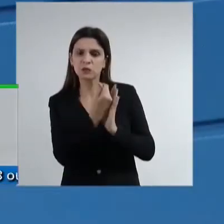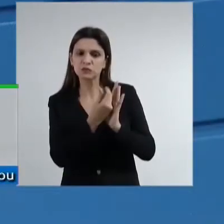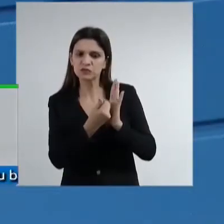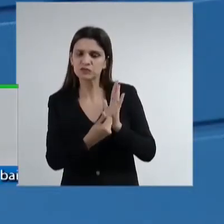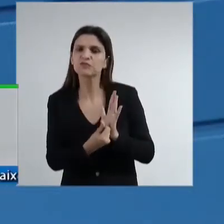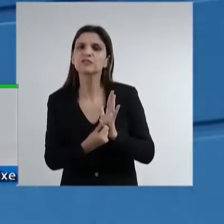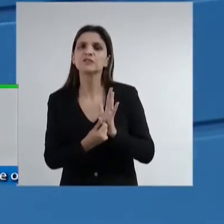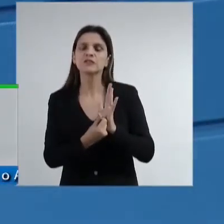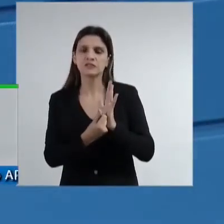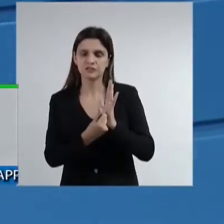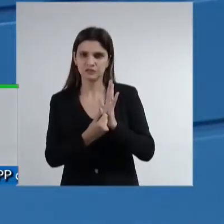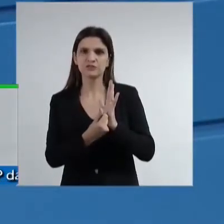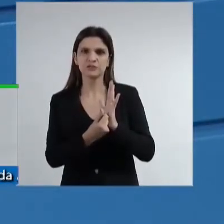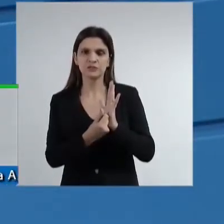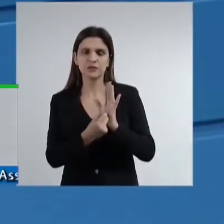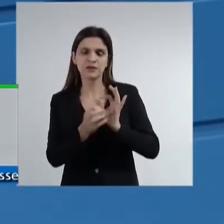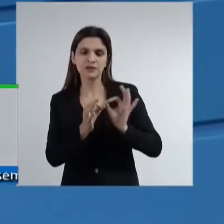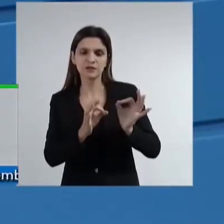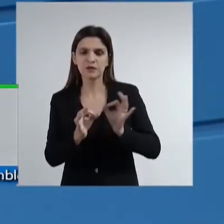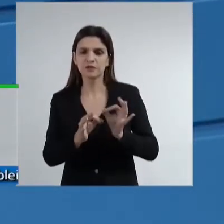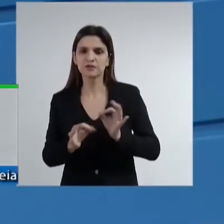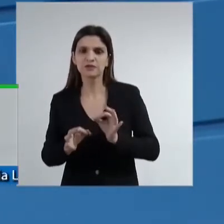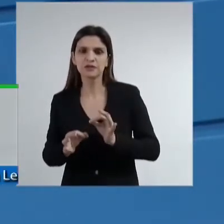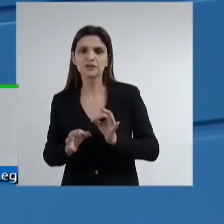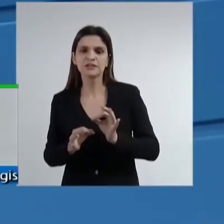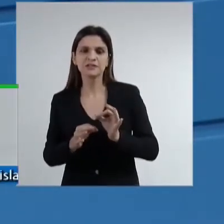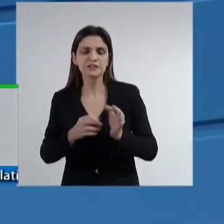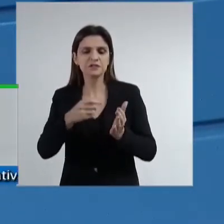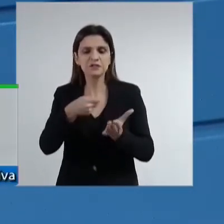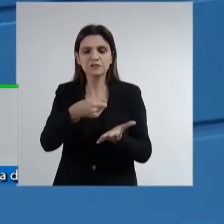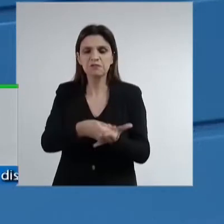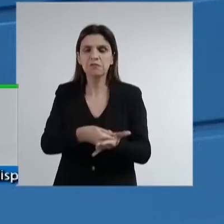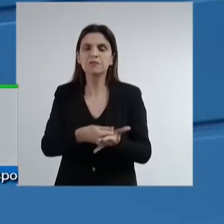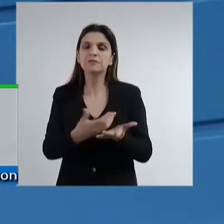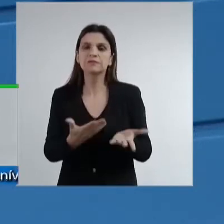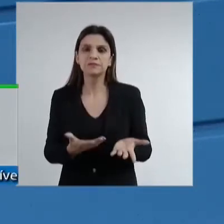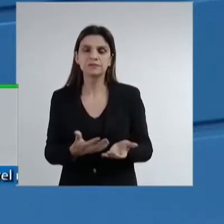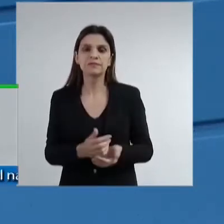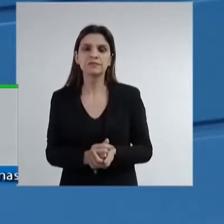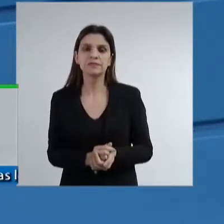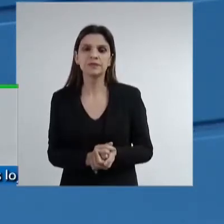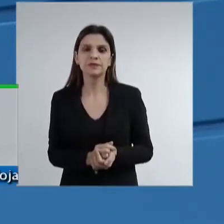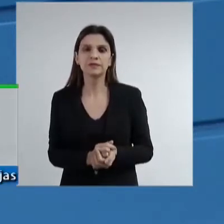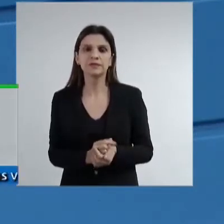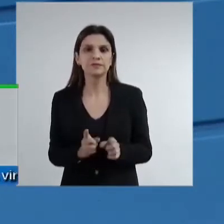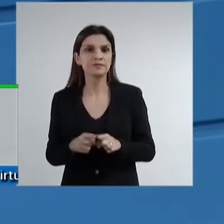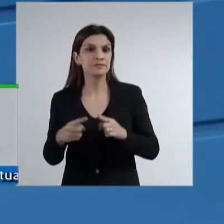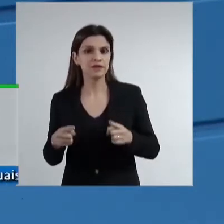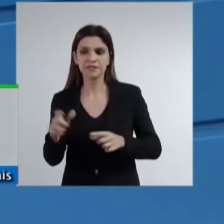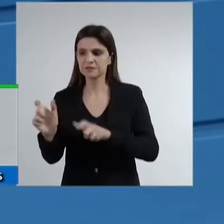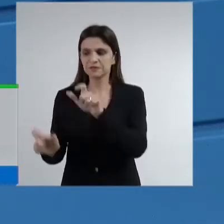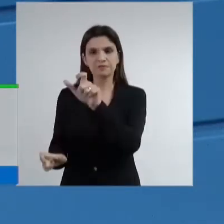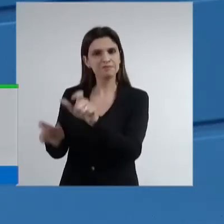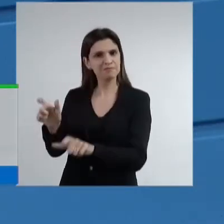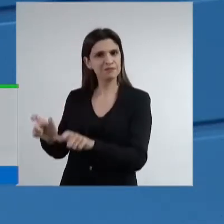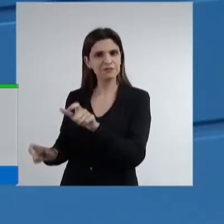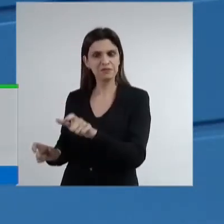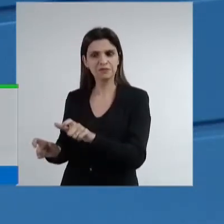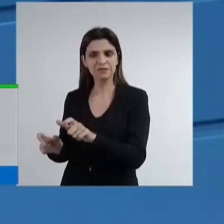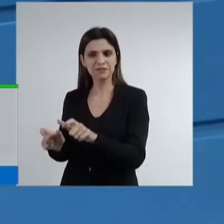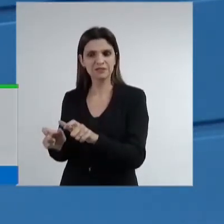fatores que contribuíram para a formação do preço, de forma que ao leigo fica muito difícil